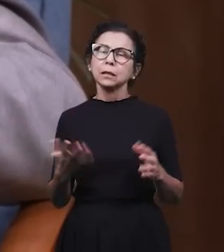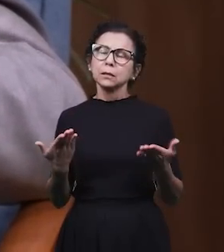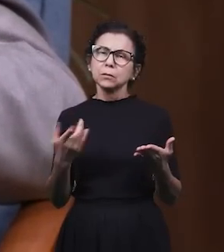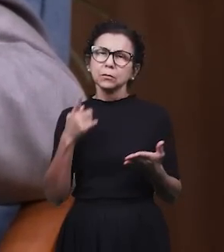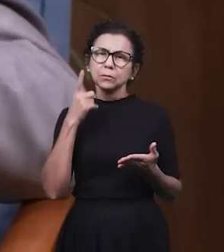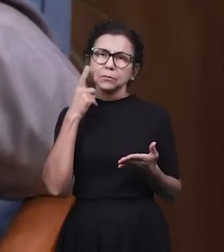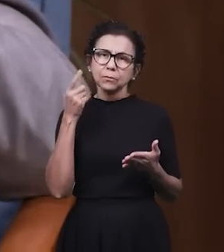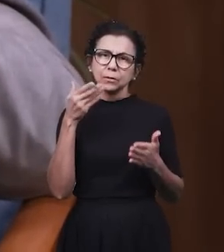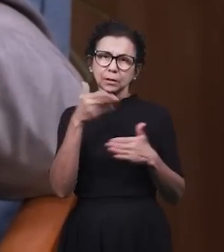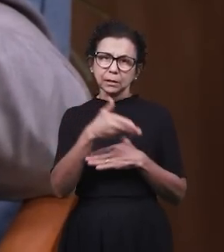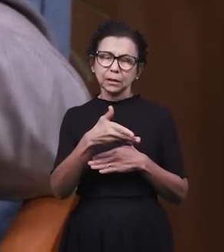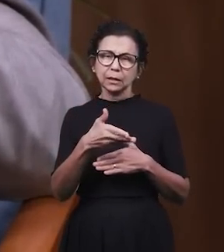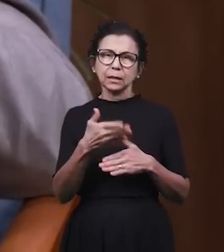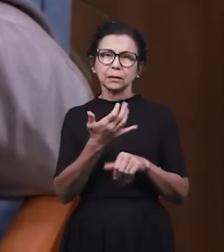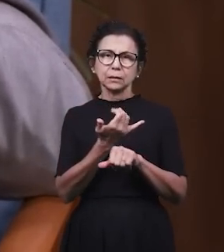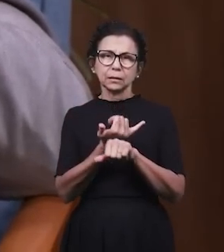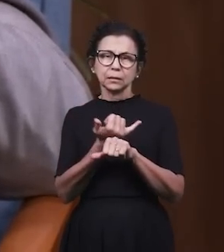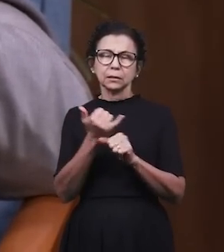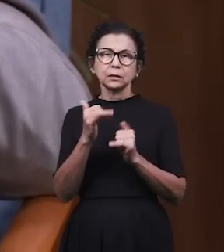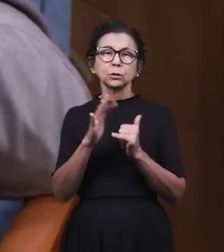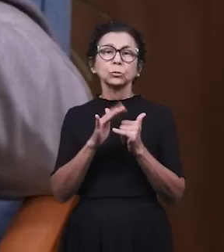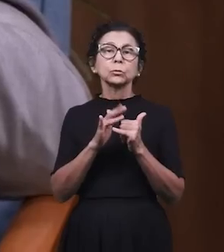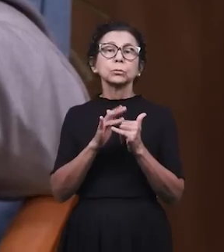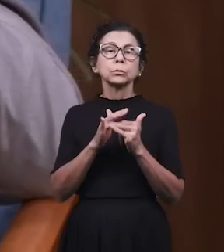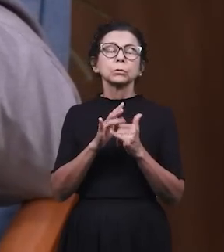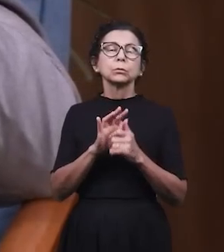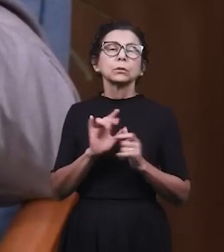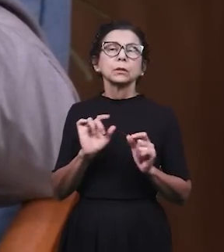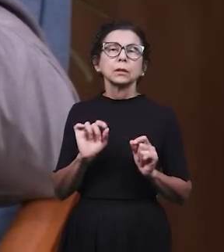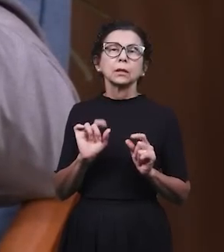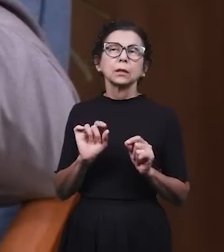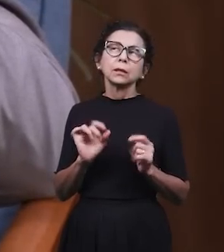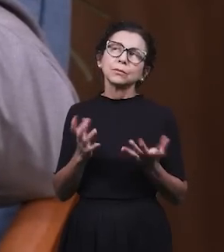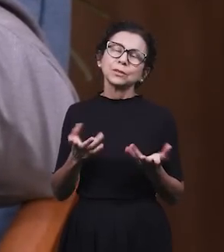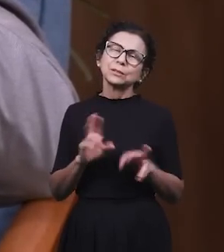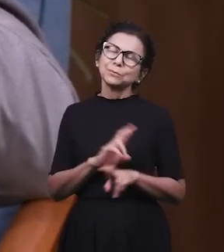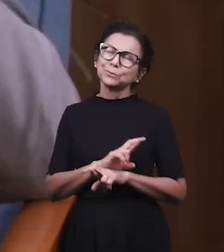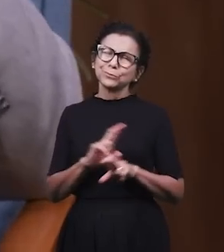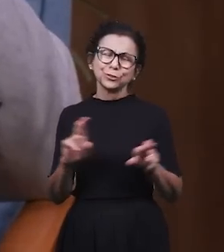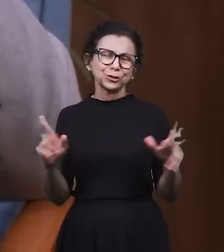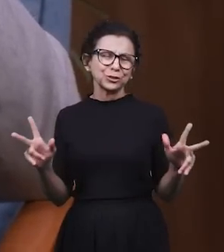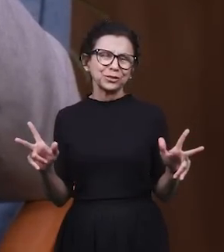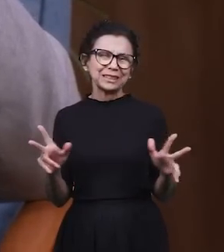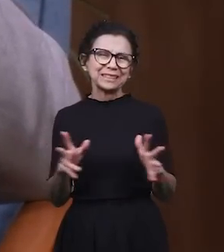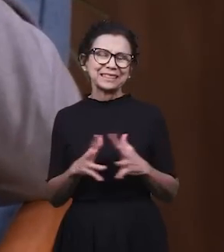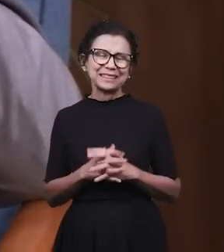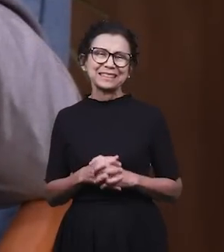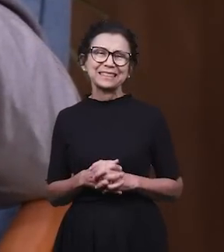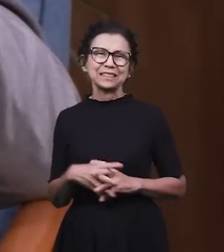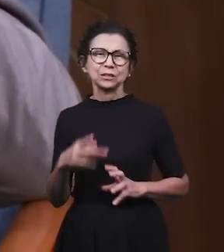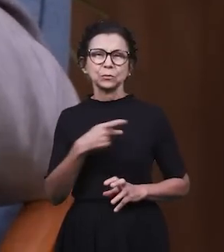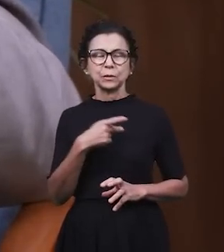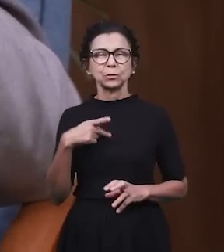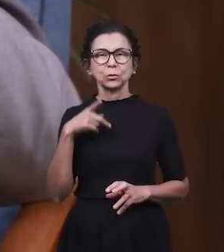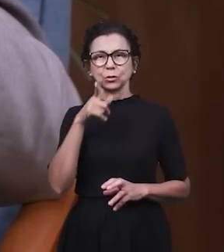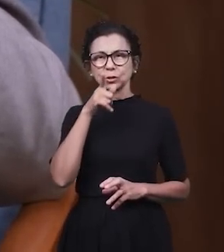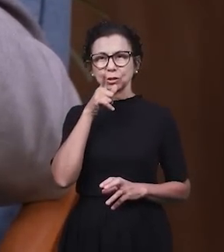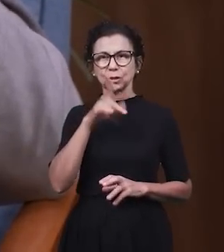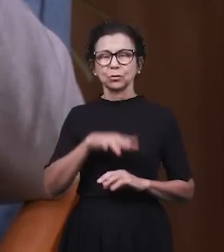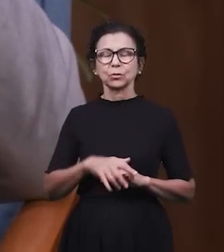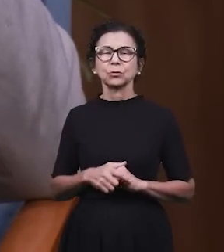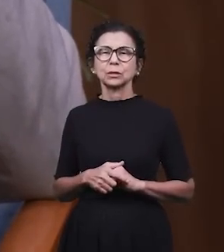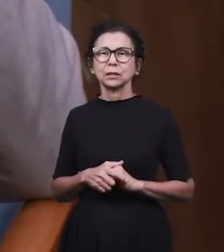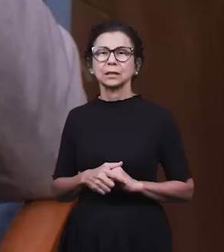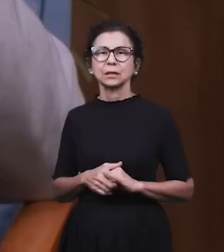pode entrar ali no nosso canal do YouTube, ver, porque foi um programa completamente diferente. Foi na condução do pastor Gilson